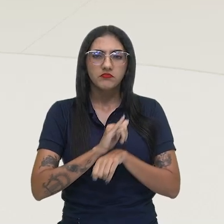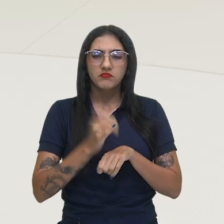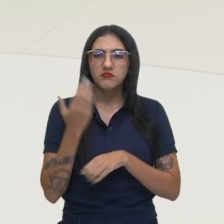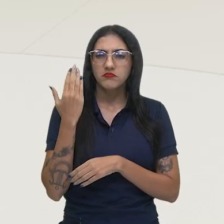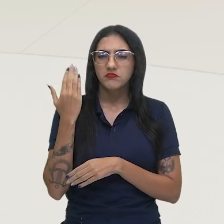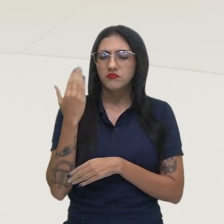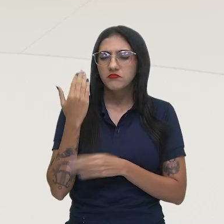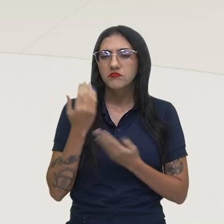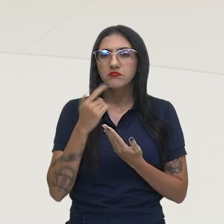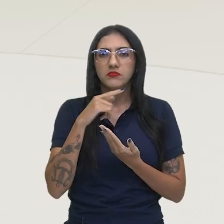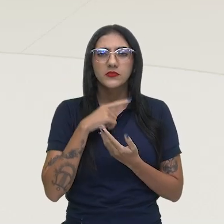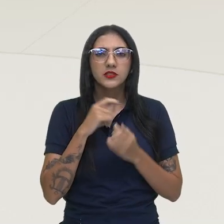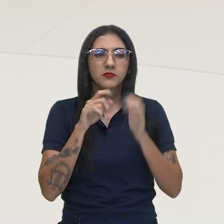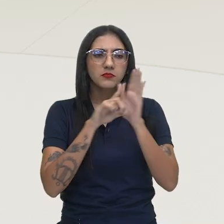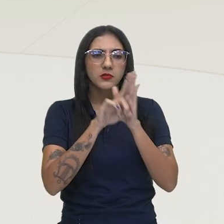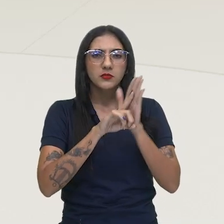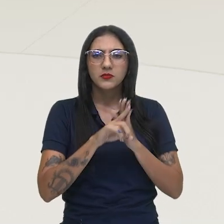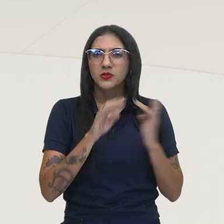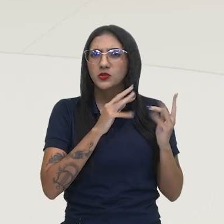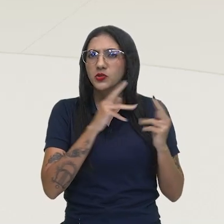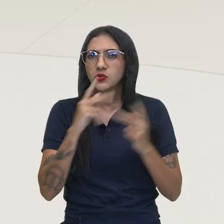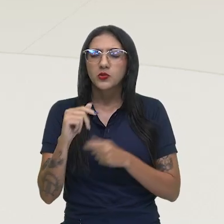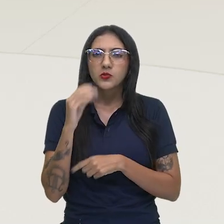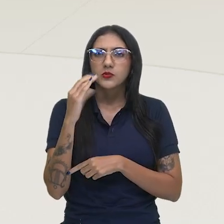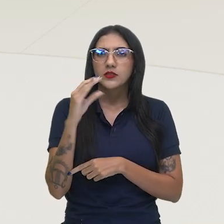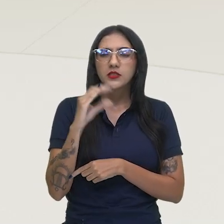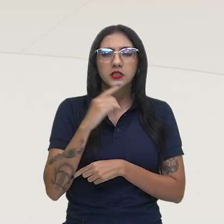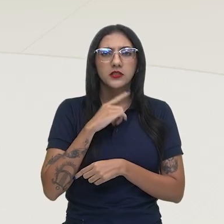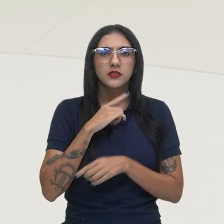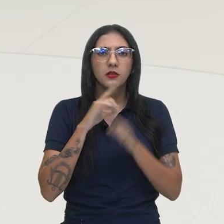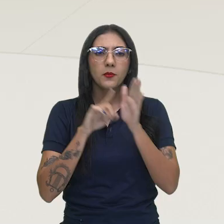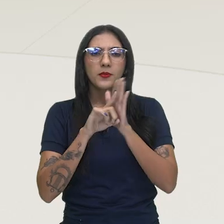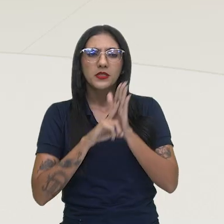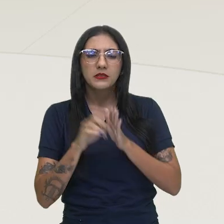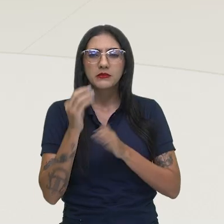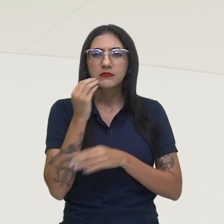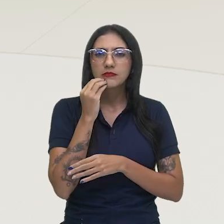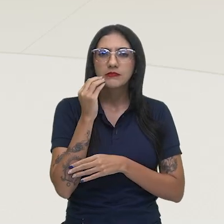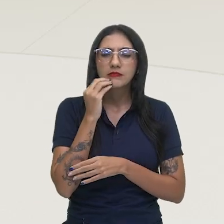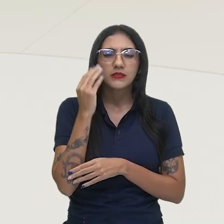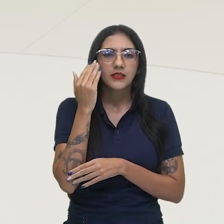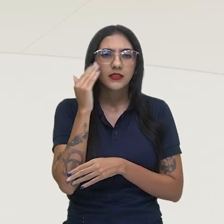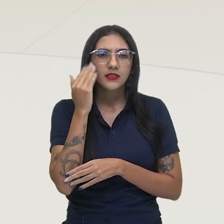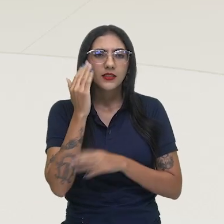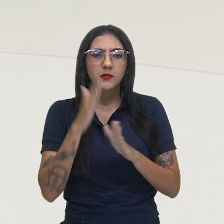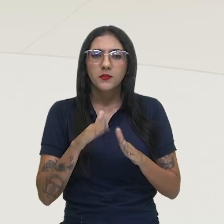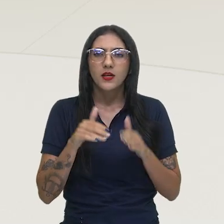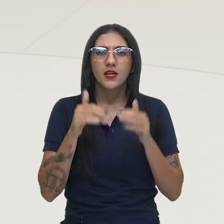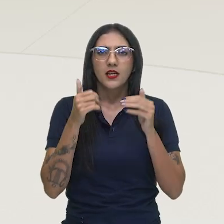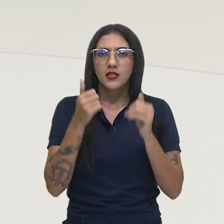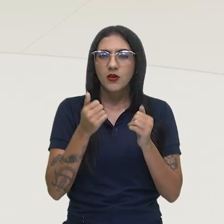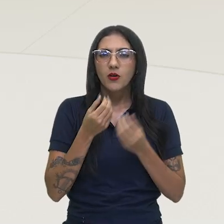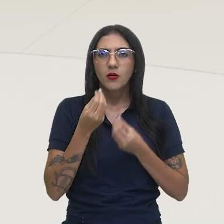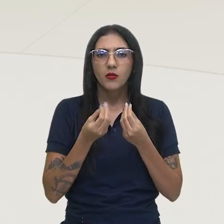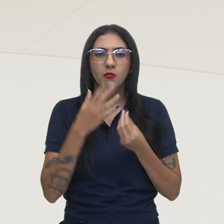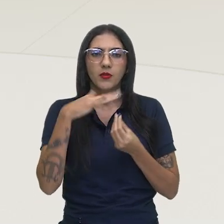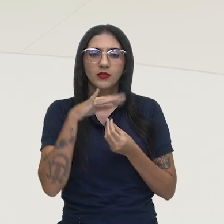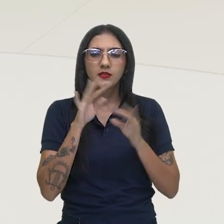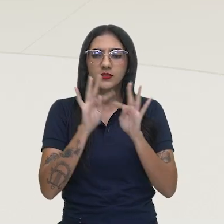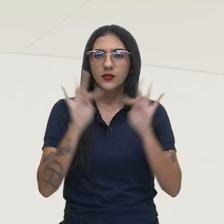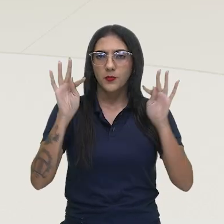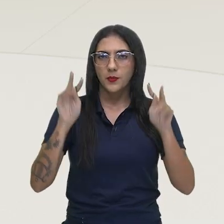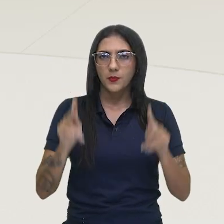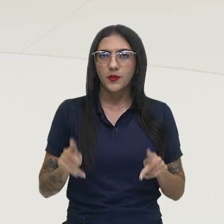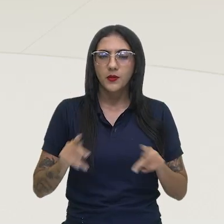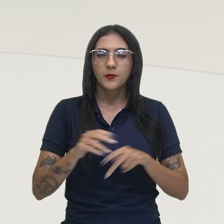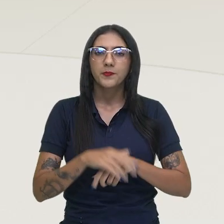na época que todos os cientistas estavam pesquisando, aí, tentando compreender toda essa parte aí da tabela periódica. Então, de